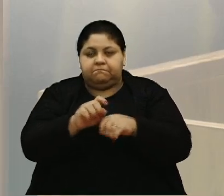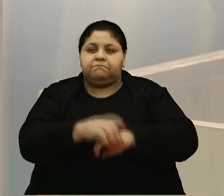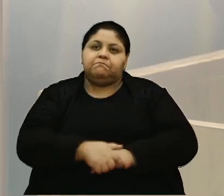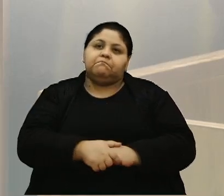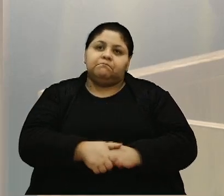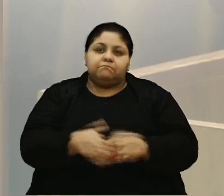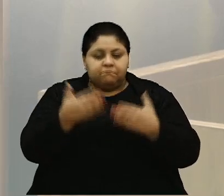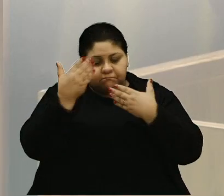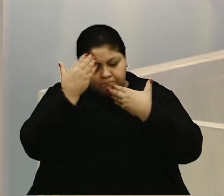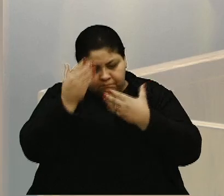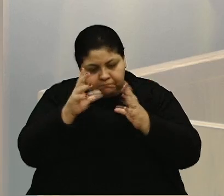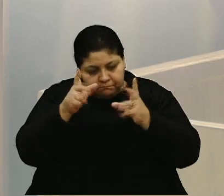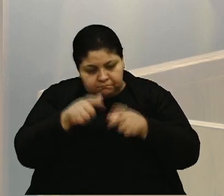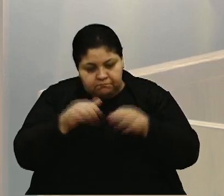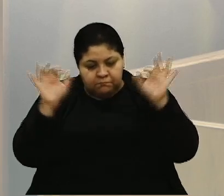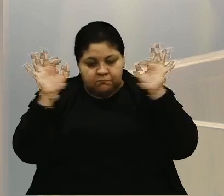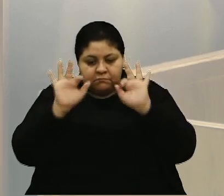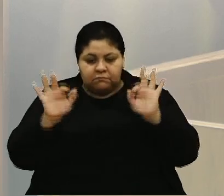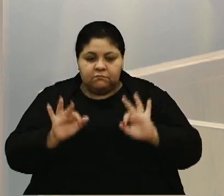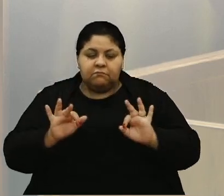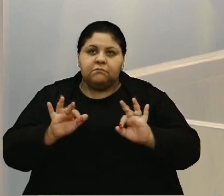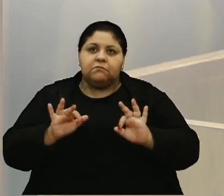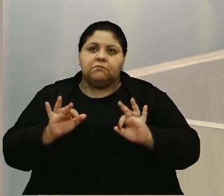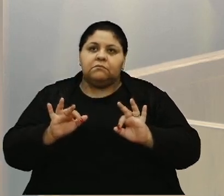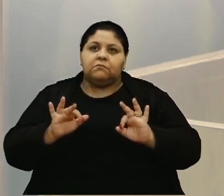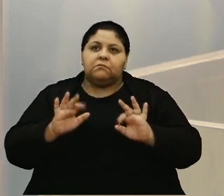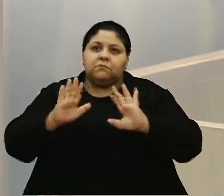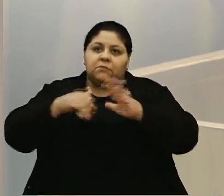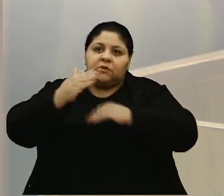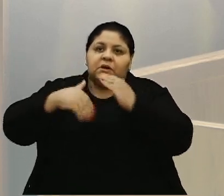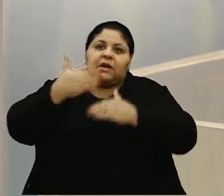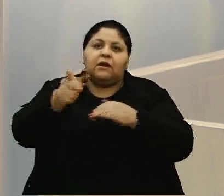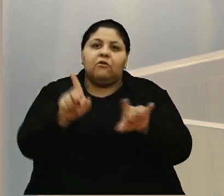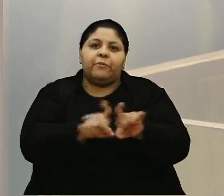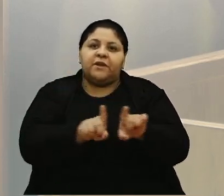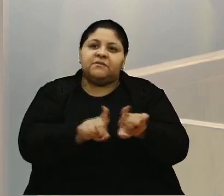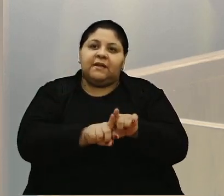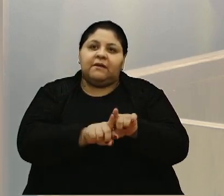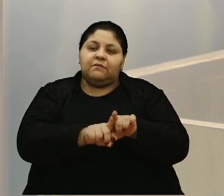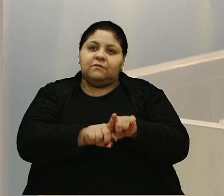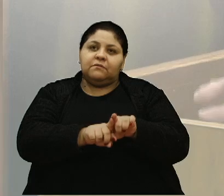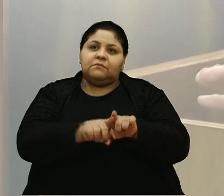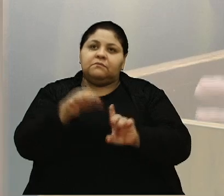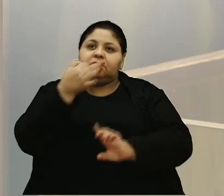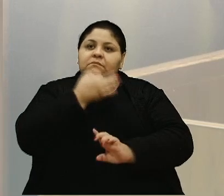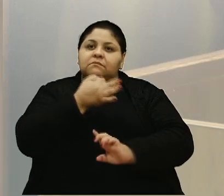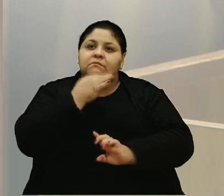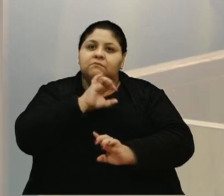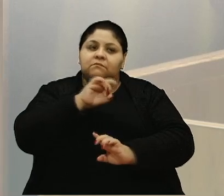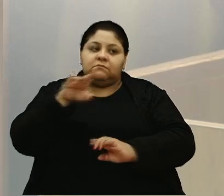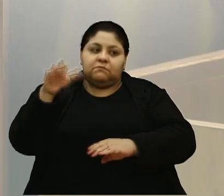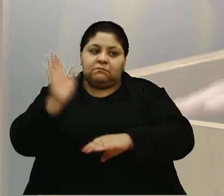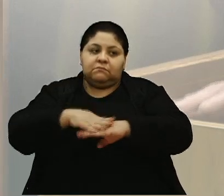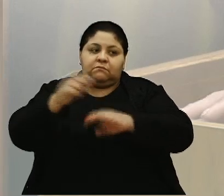Obrigado a todos, estou feliz, vamos para frente, vamos construindo Caxias cada vez